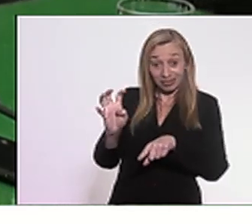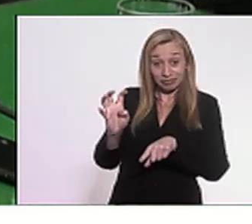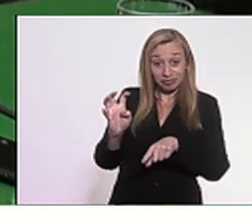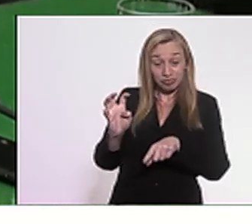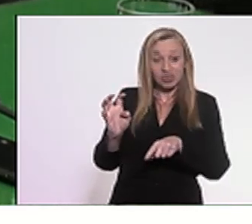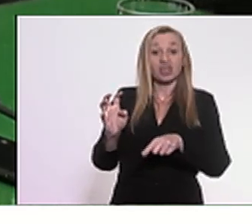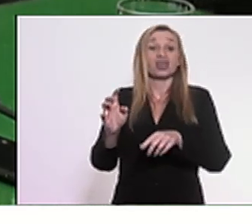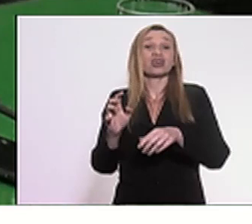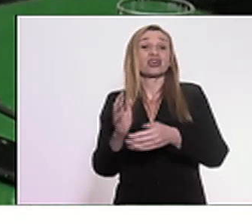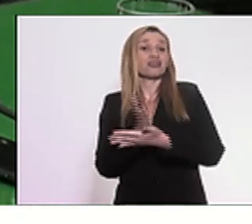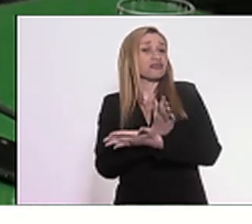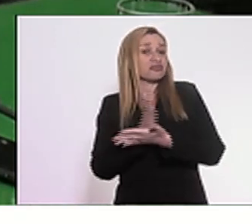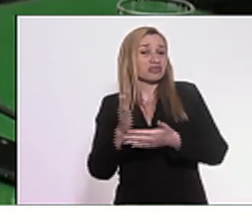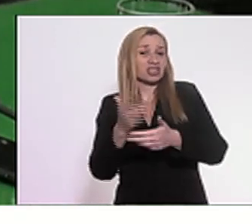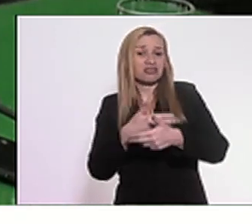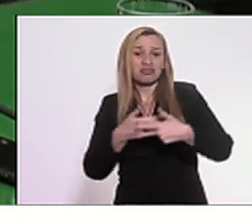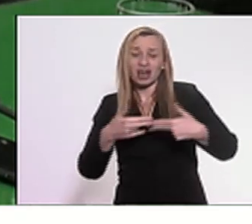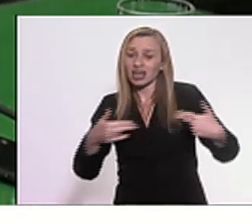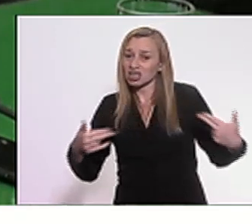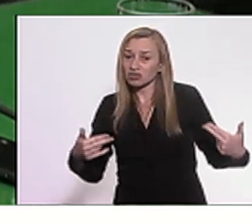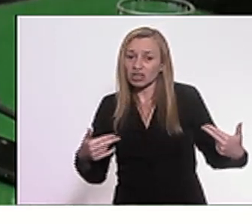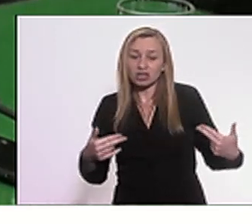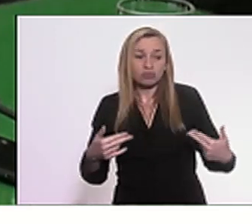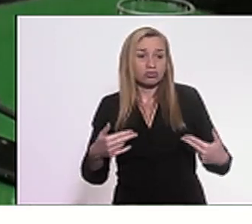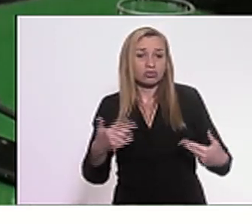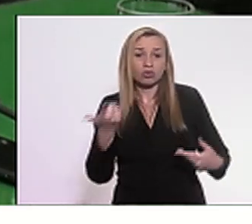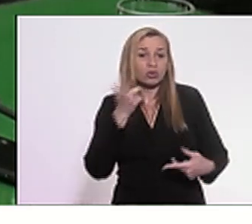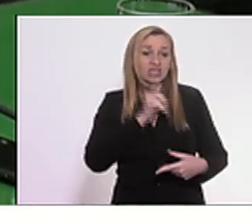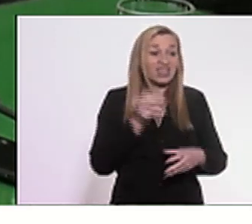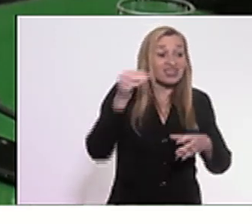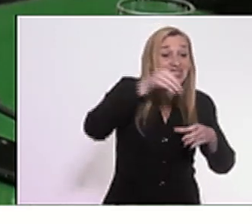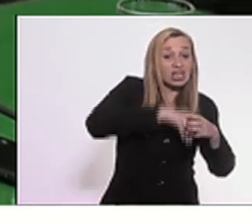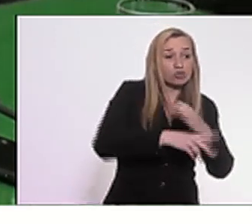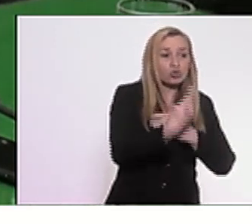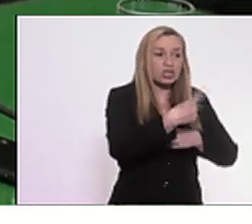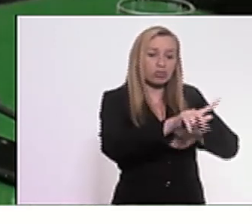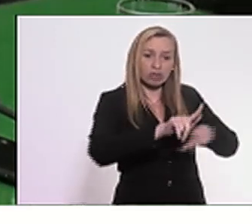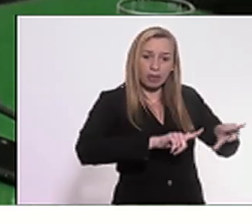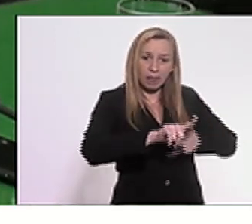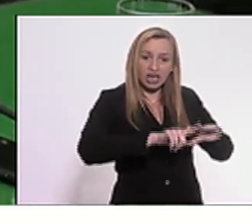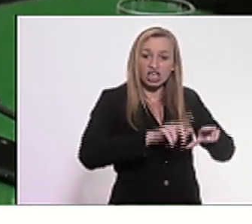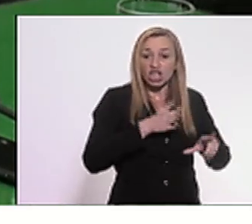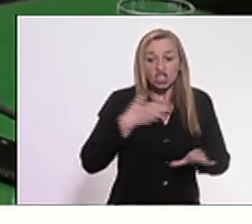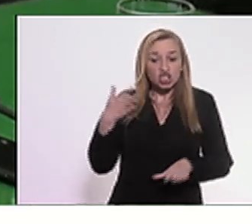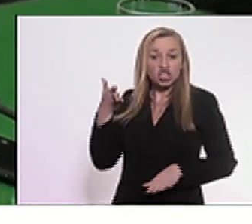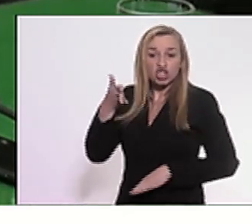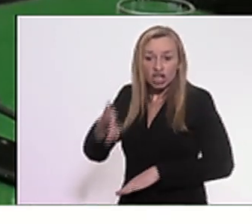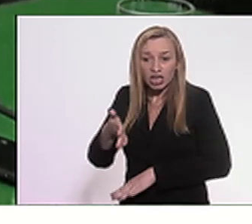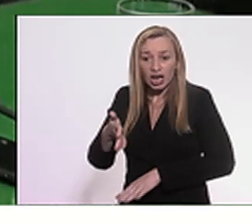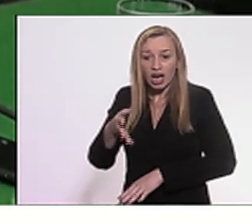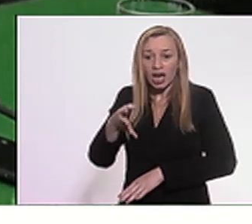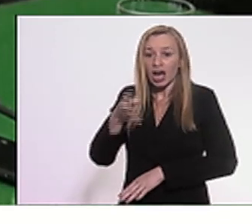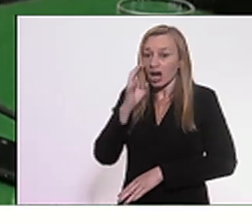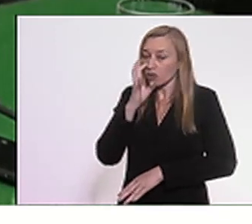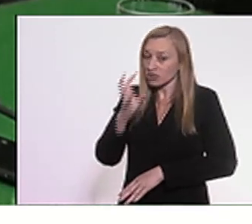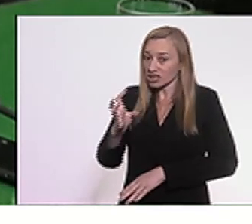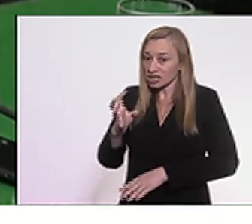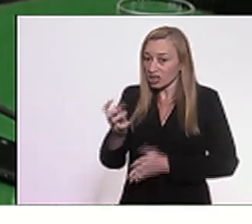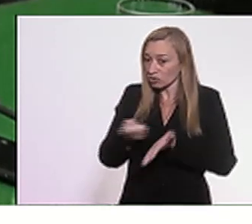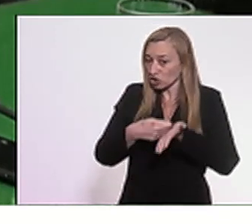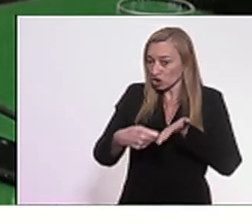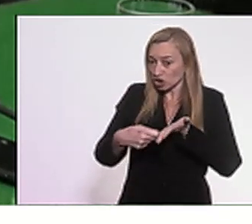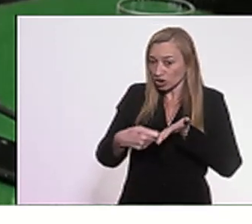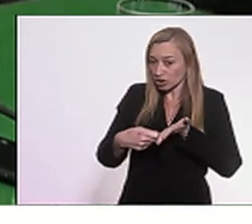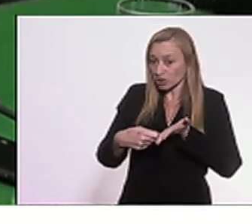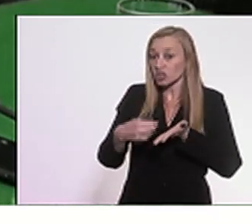vezes não consegue ver dentro da sua instituição, né, às vezes chega a denúncia informal, mas não chega formal. Eu